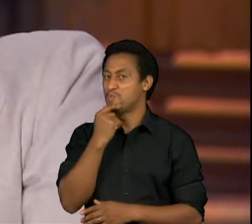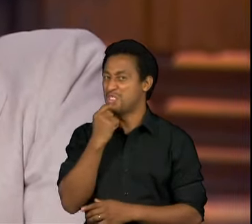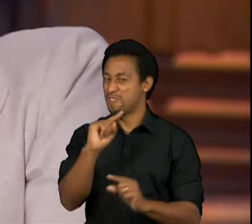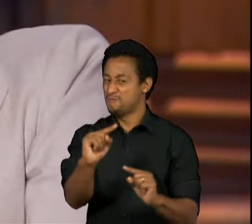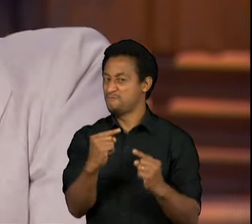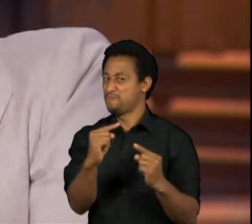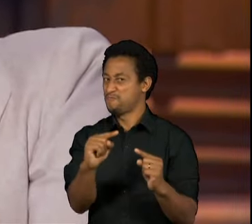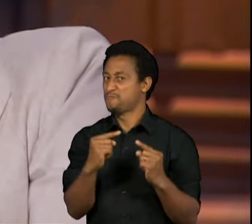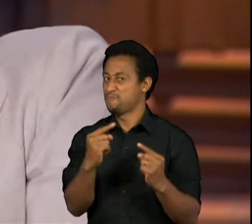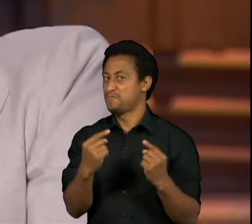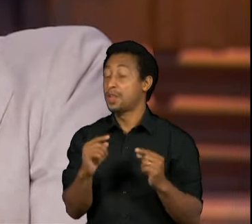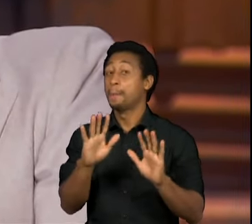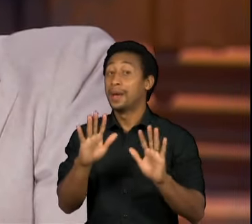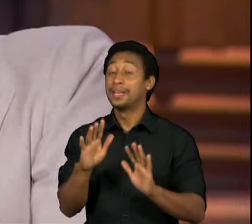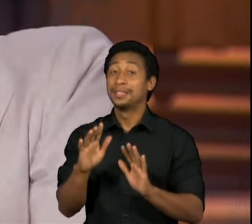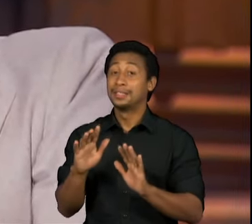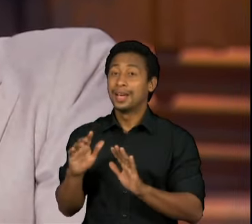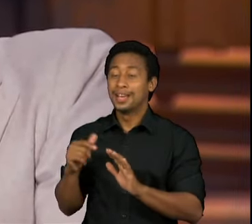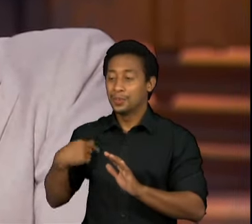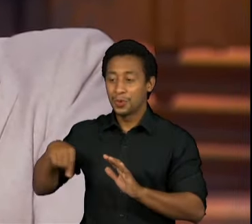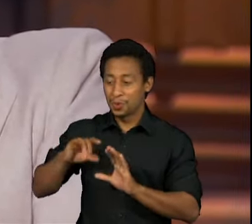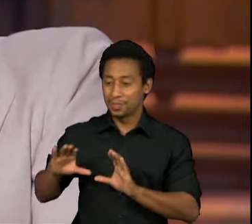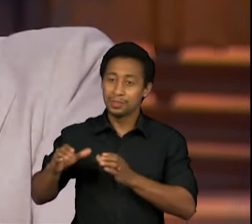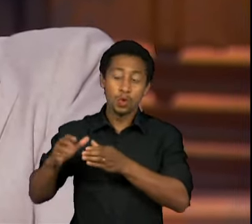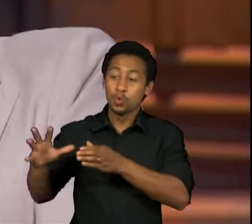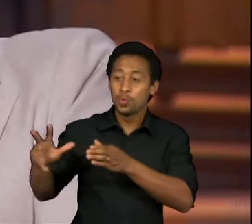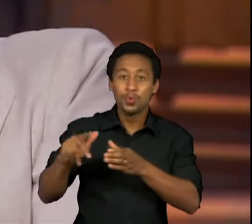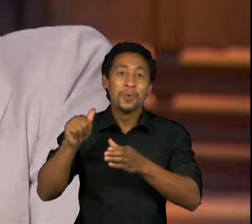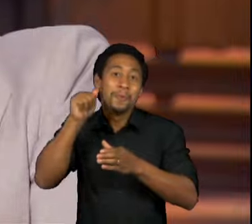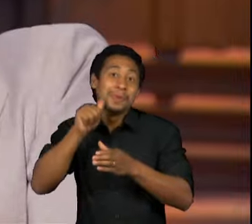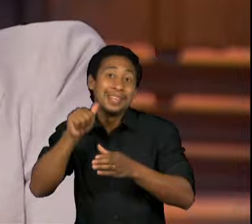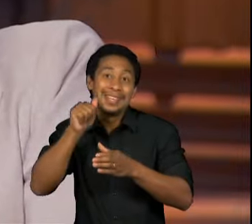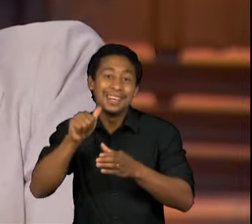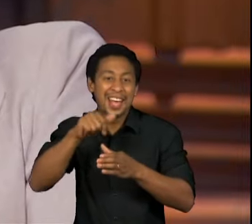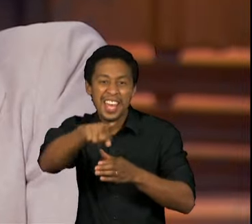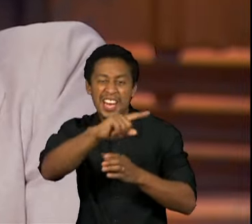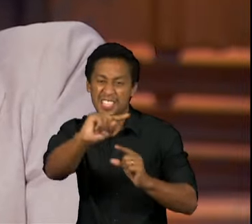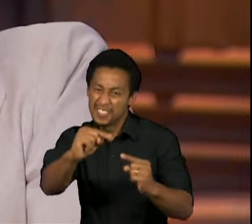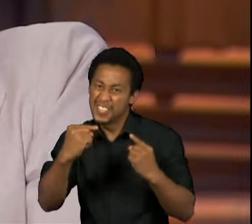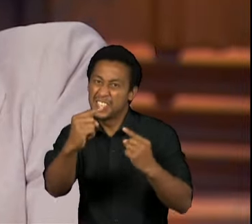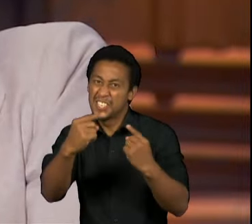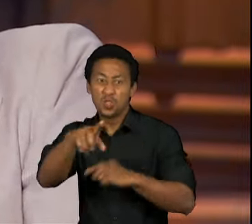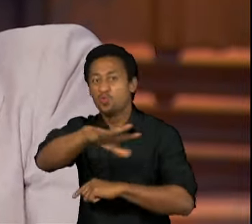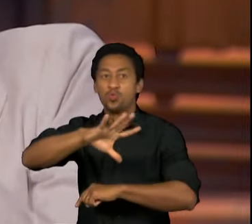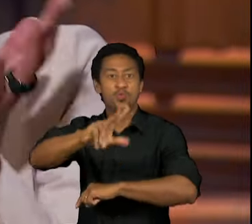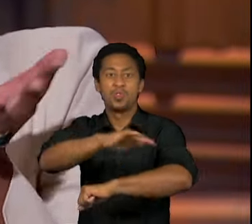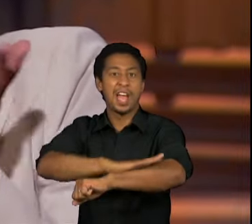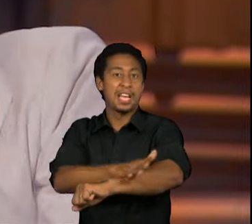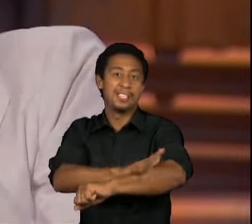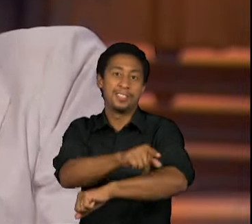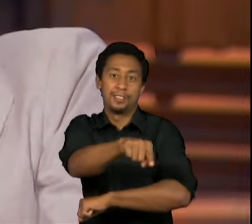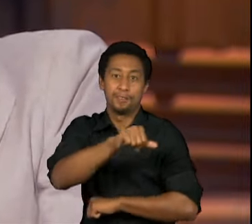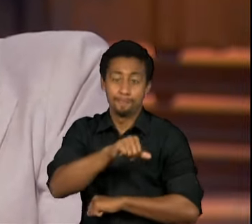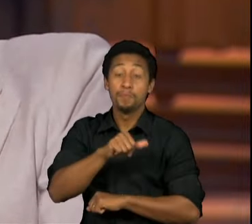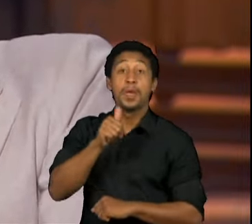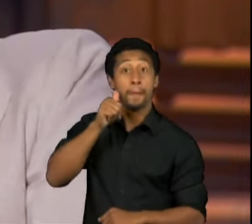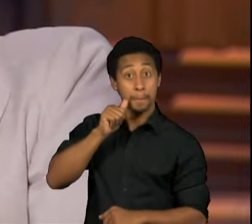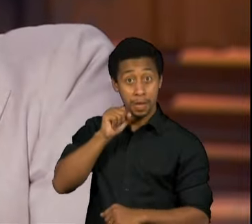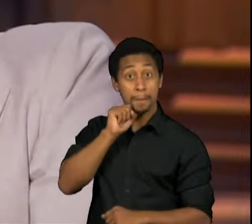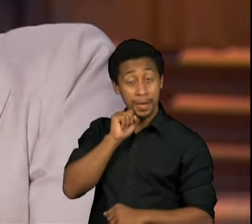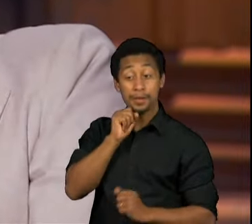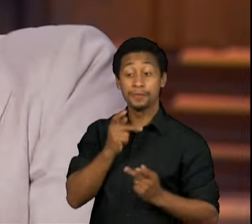meninas ele tá botou aguentando xingando a gente de todos os apelidos racistas e um dia minha mãe ela teve que ir na escola resolver algum